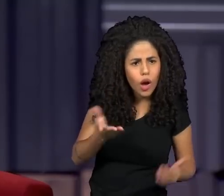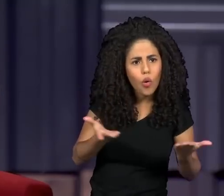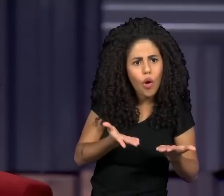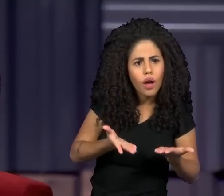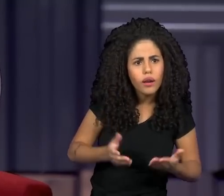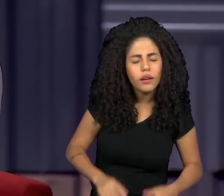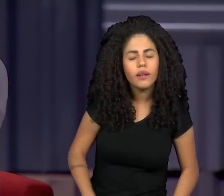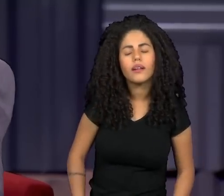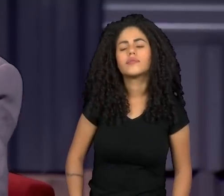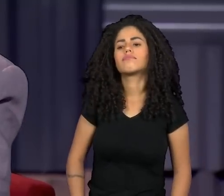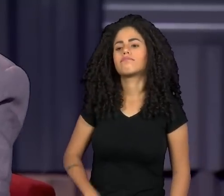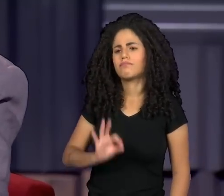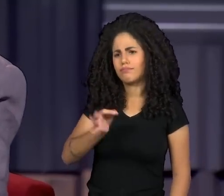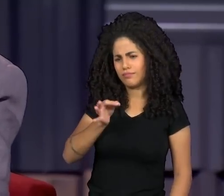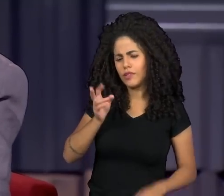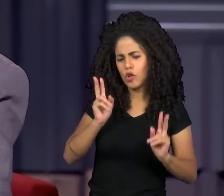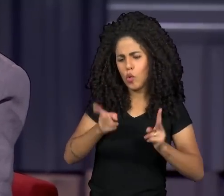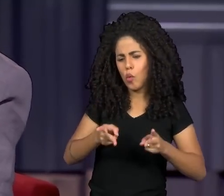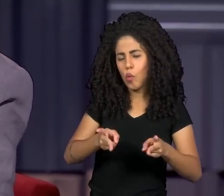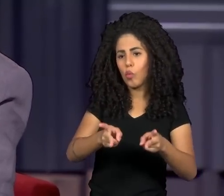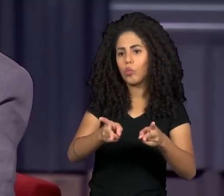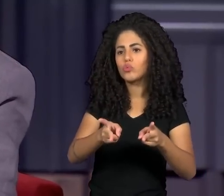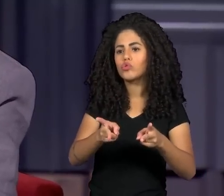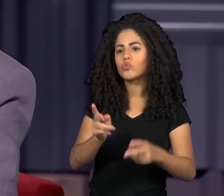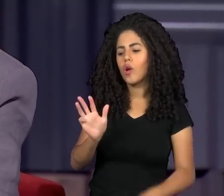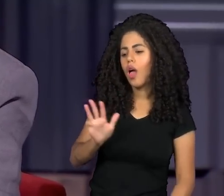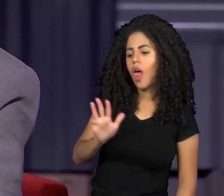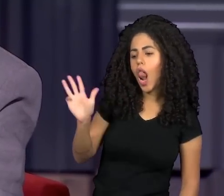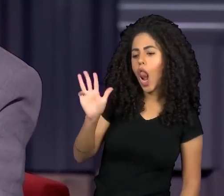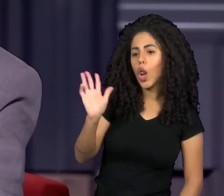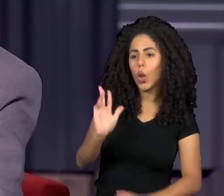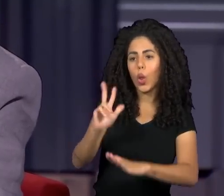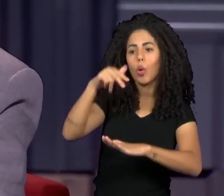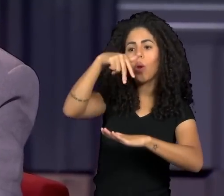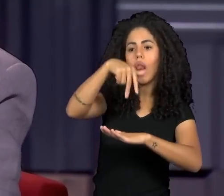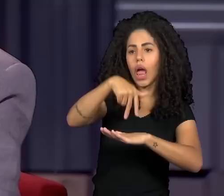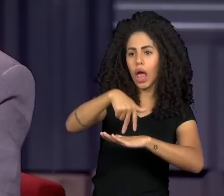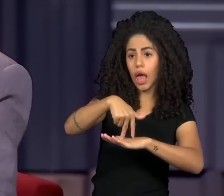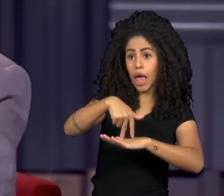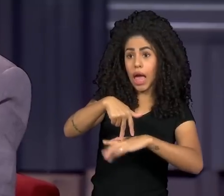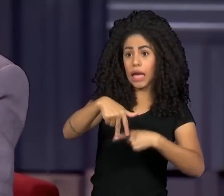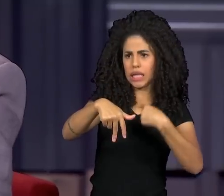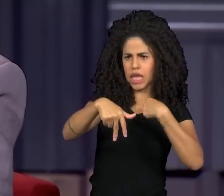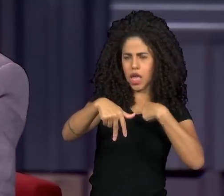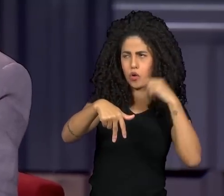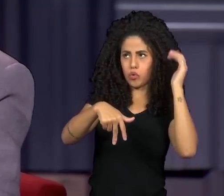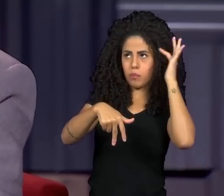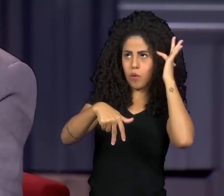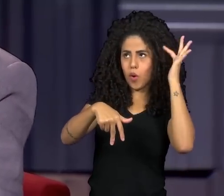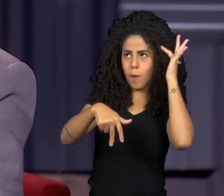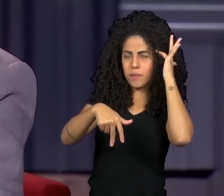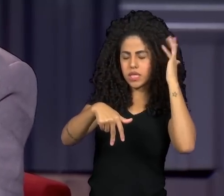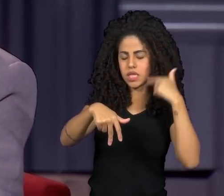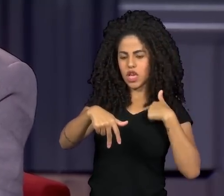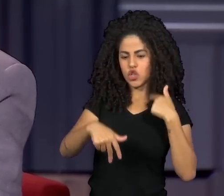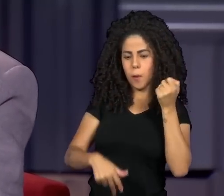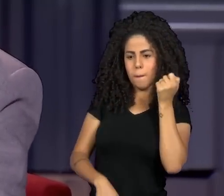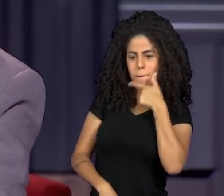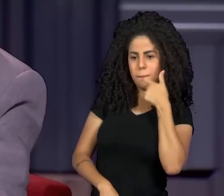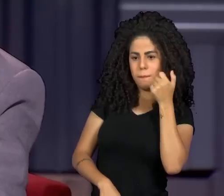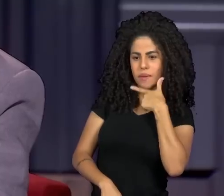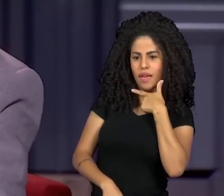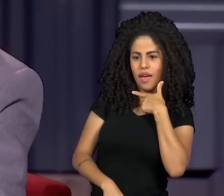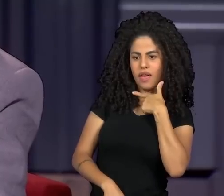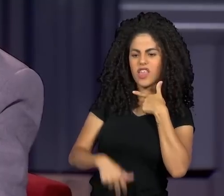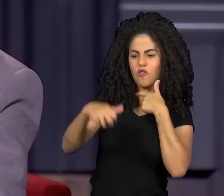porque assim, não é porque Lula está entrando que eu, na minha concepção de comediante, de que eu não